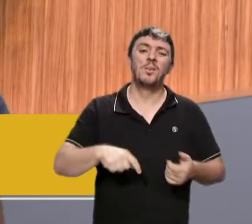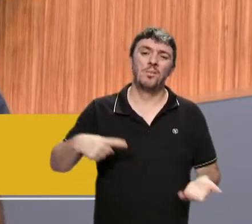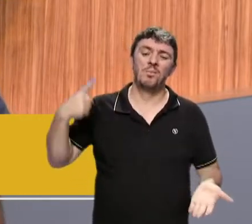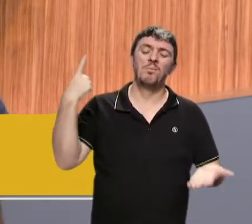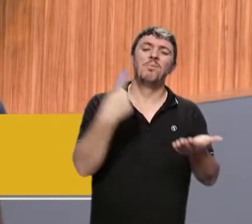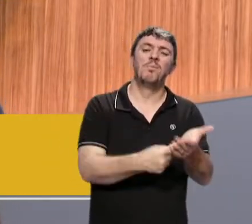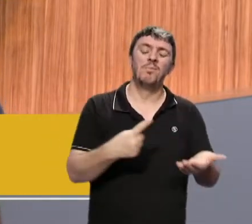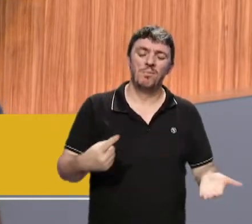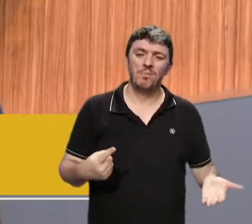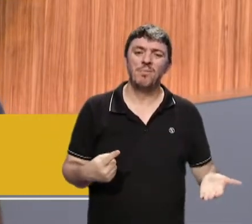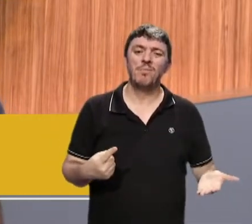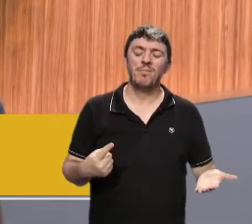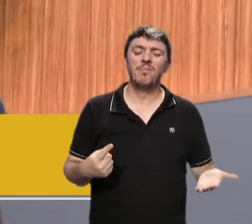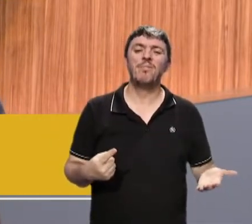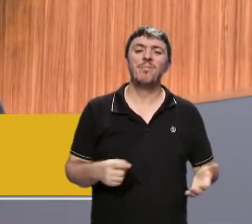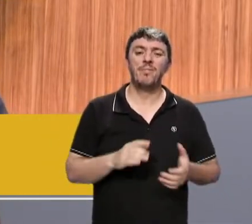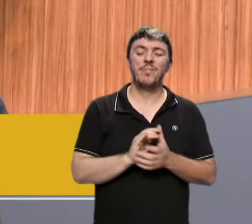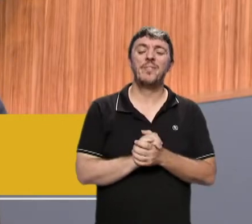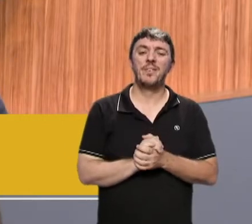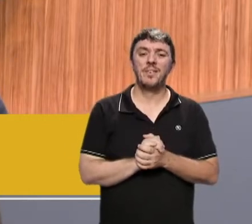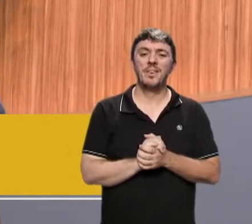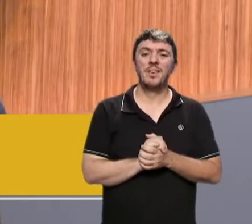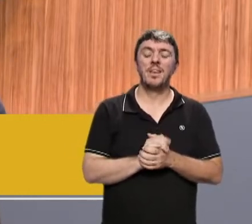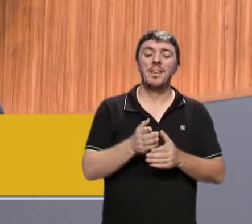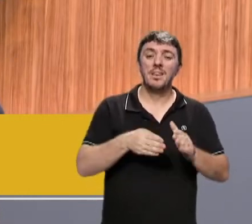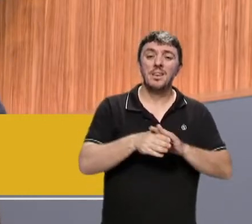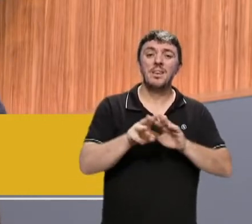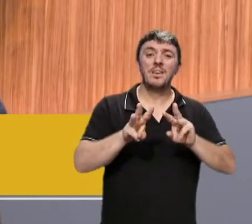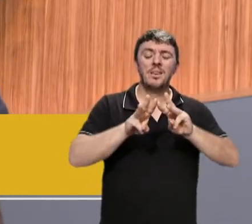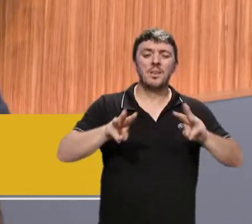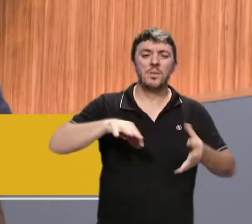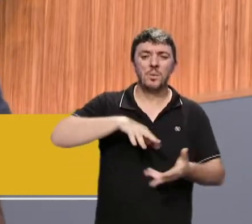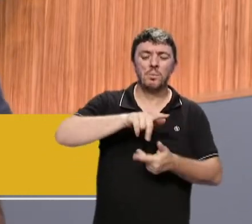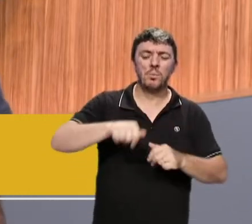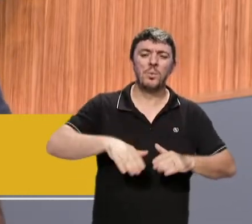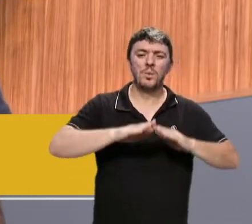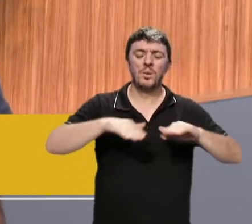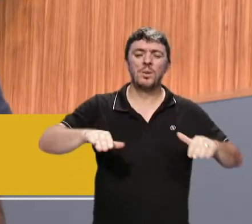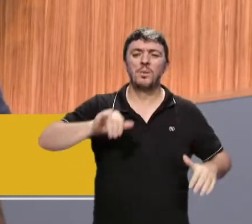você fazer o seu agendamento para o Mundo das Crianças, é só entrar no site